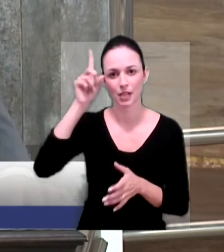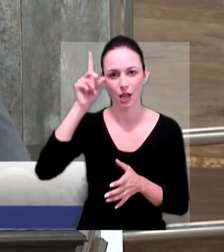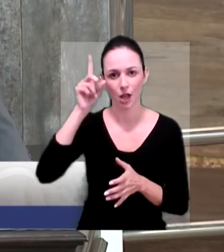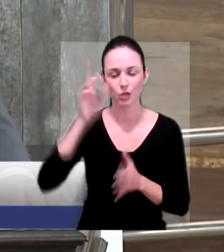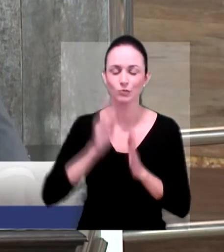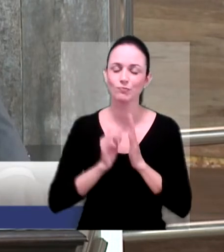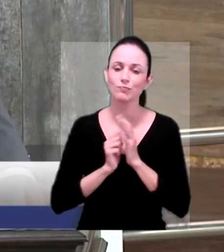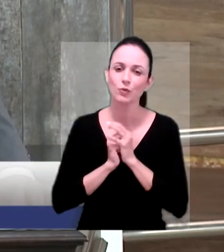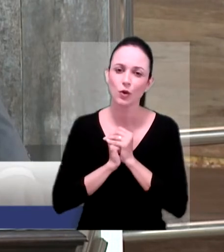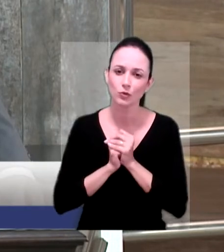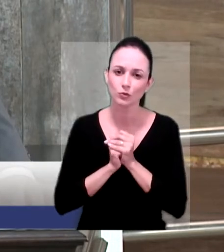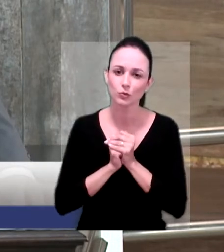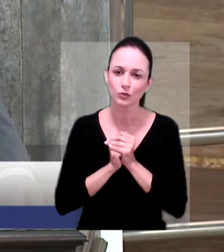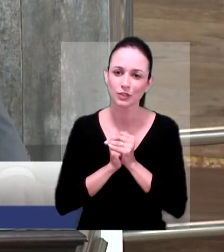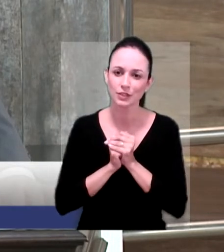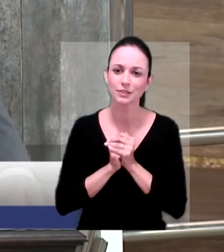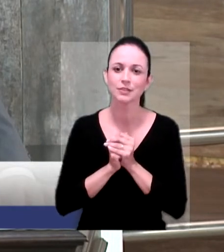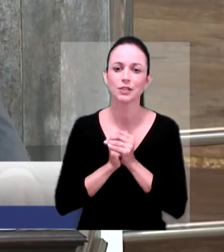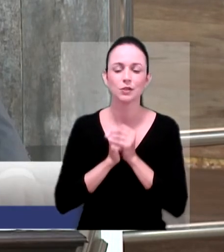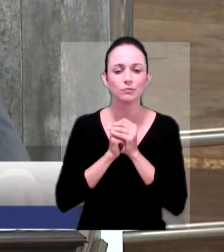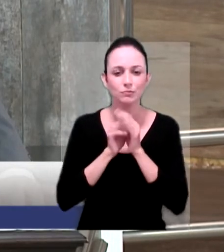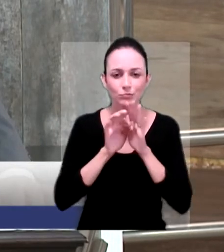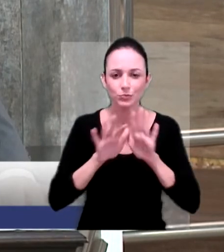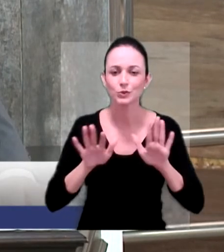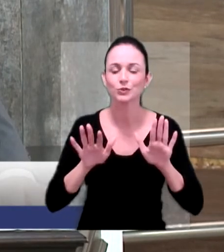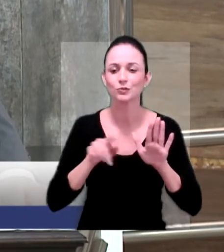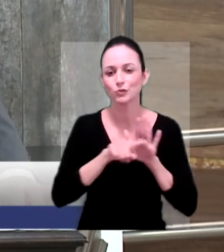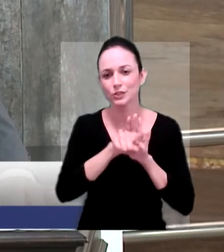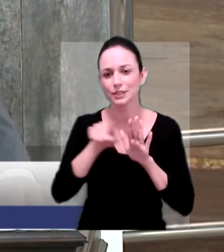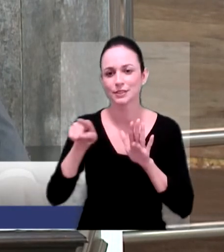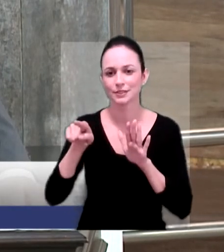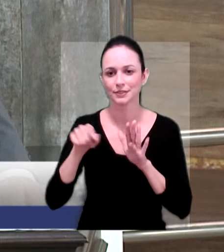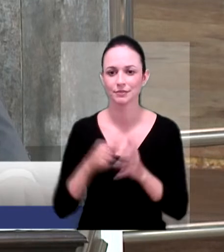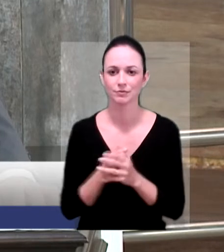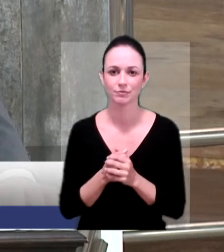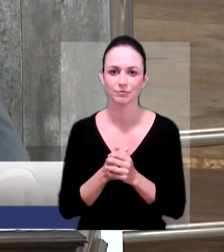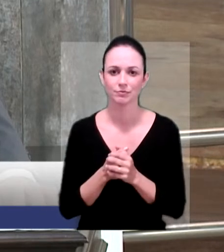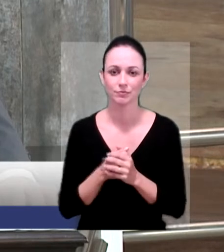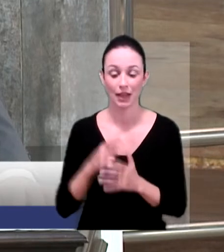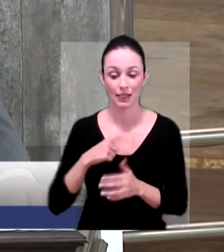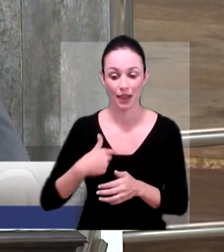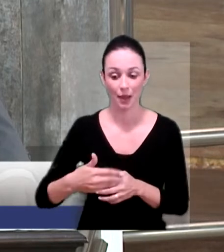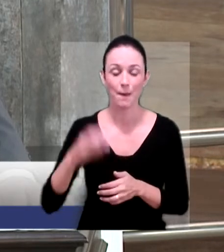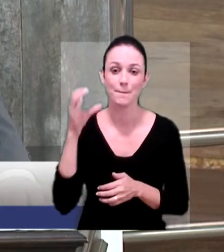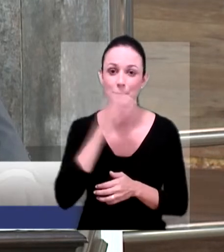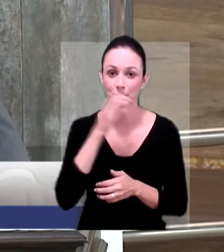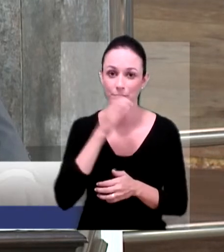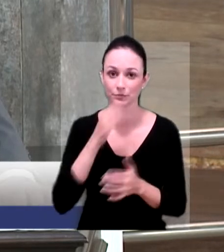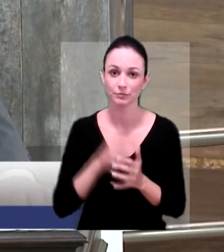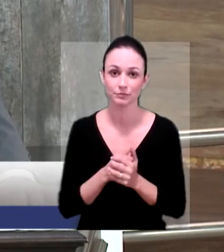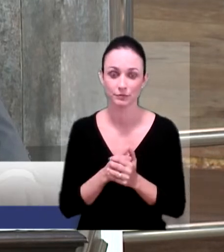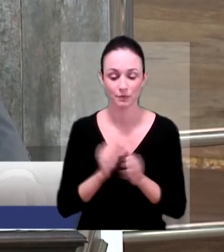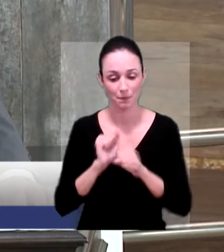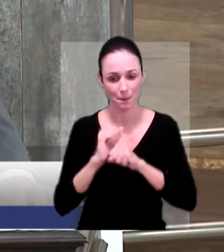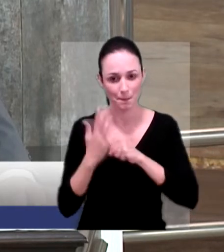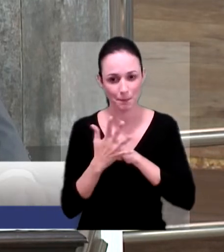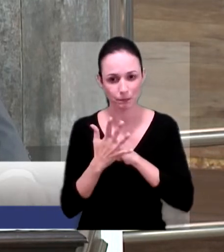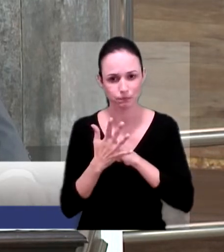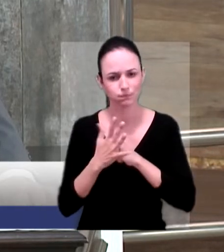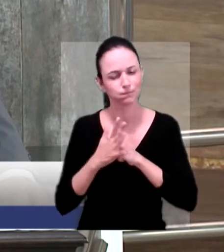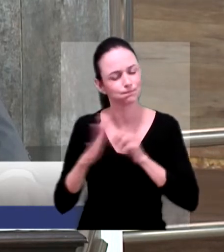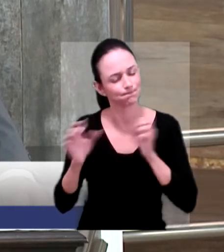olhe por vocês e que a gente tenha aí em breve o fim dessa pandemia aí, que